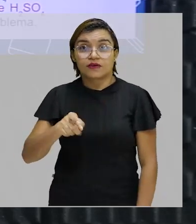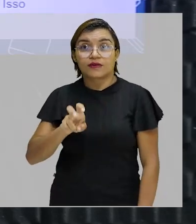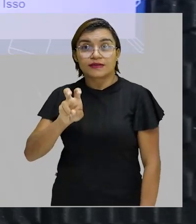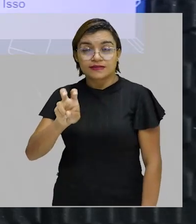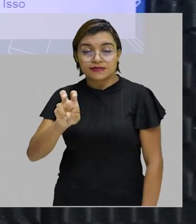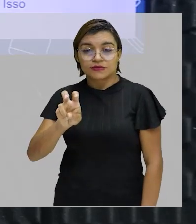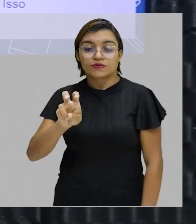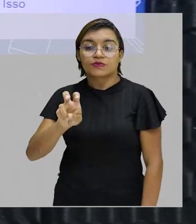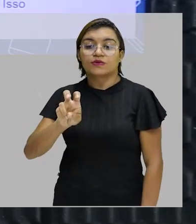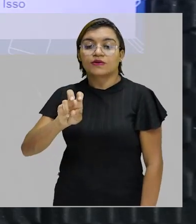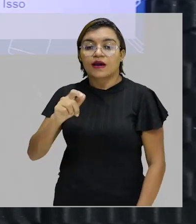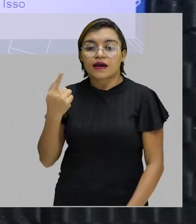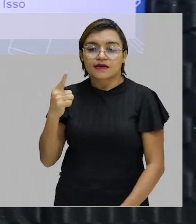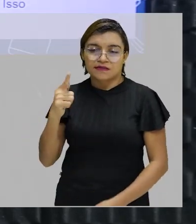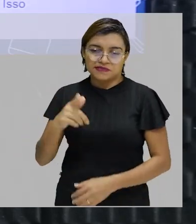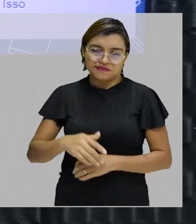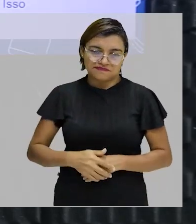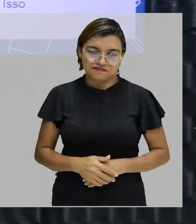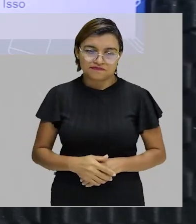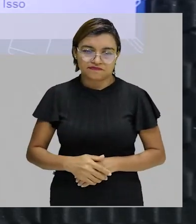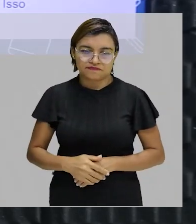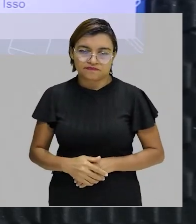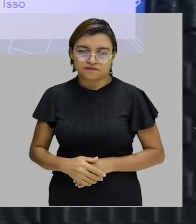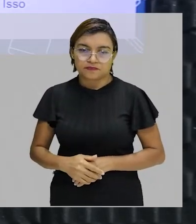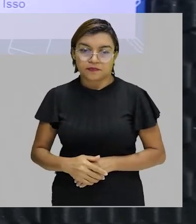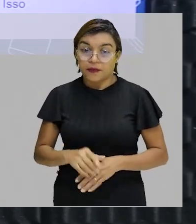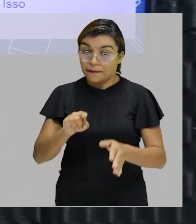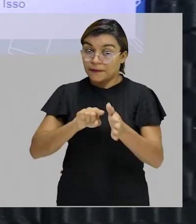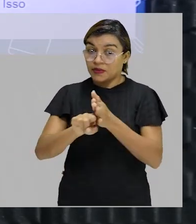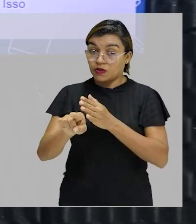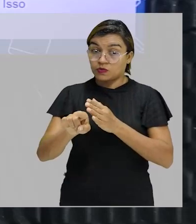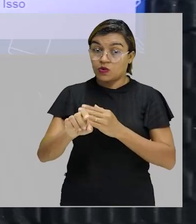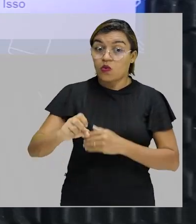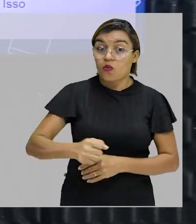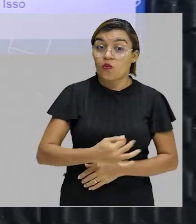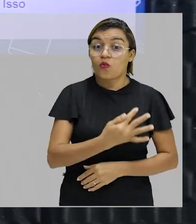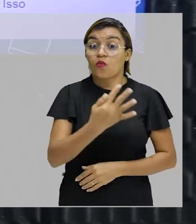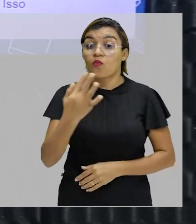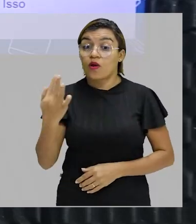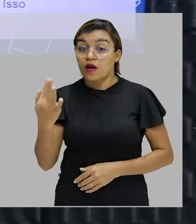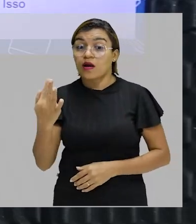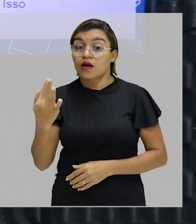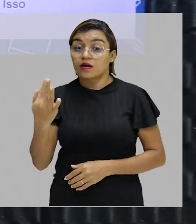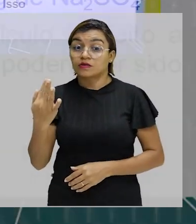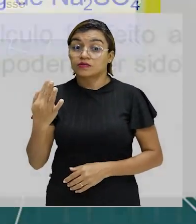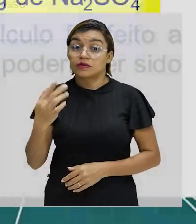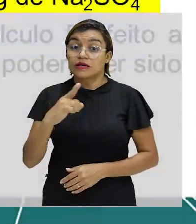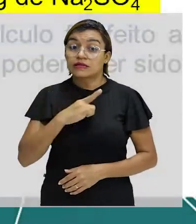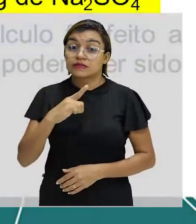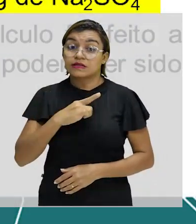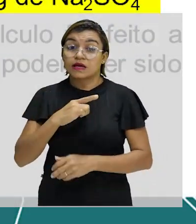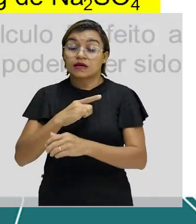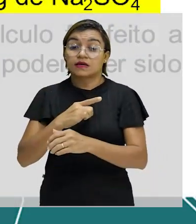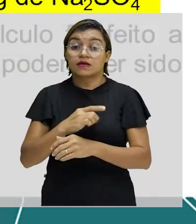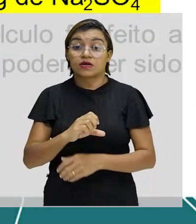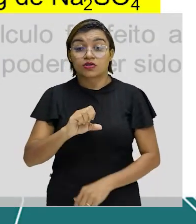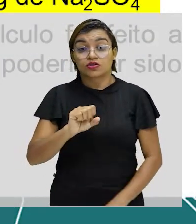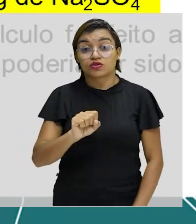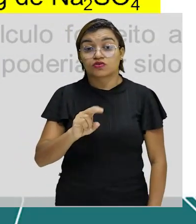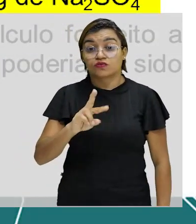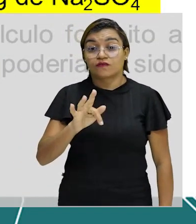gramas, certo? E agora, a pergunta, quanto que realmente eu vou obter do sulfato de